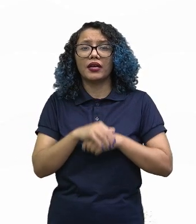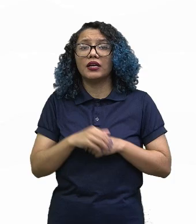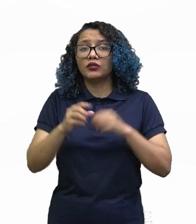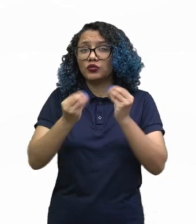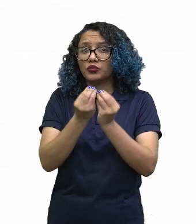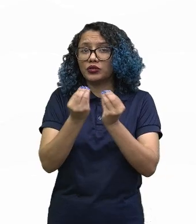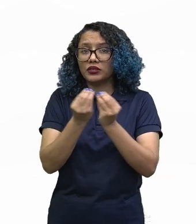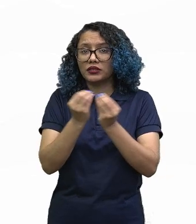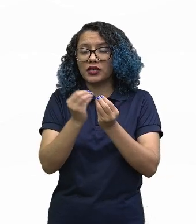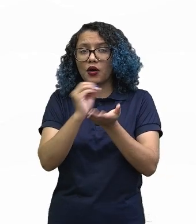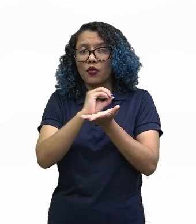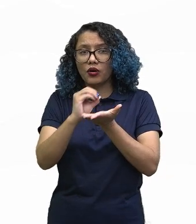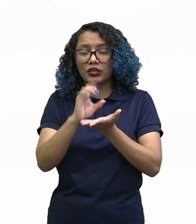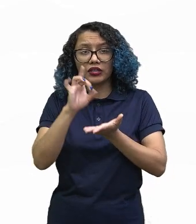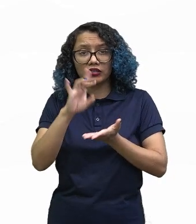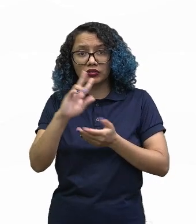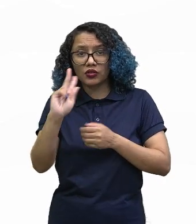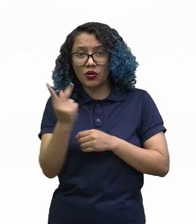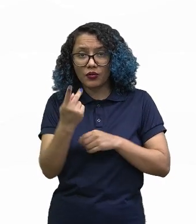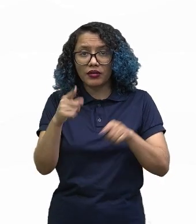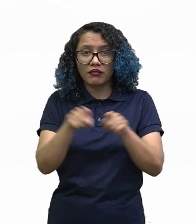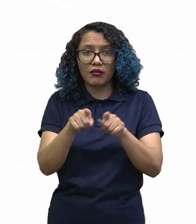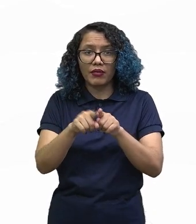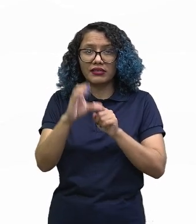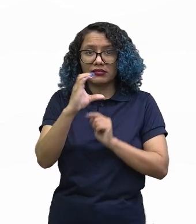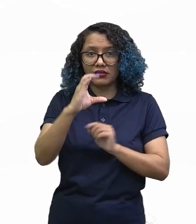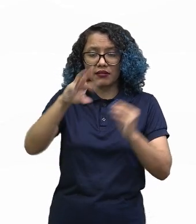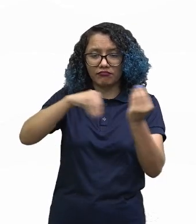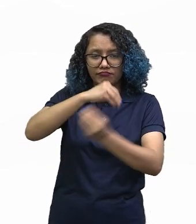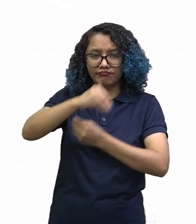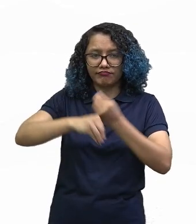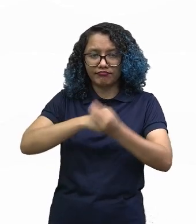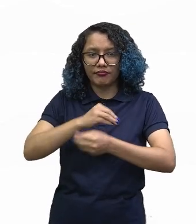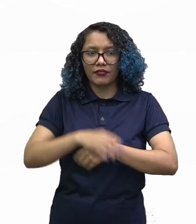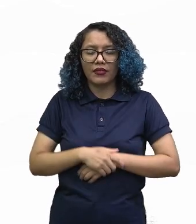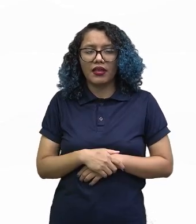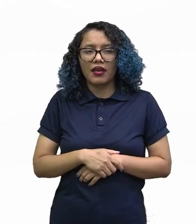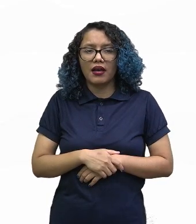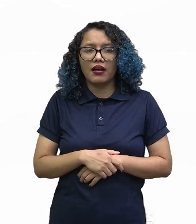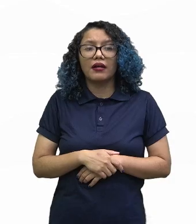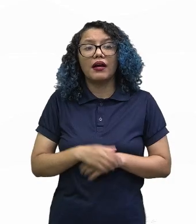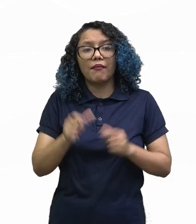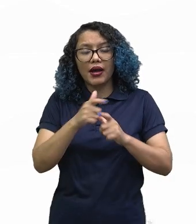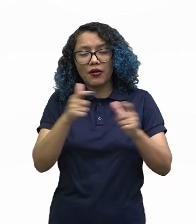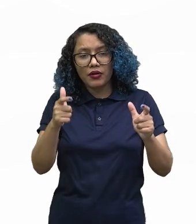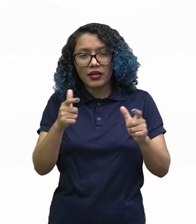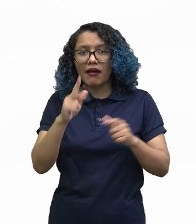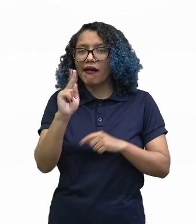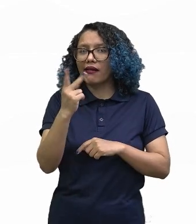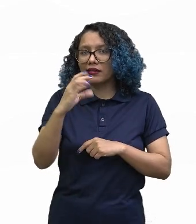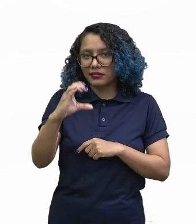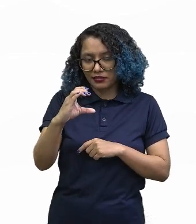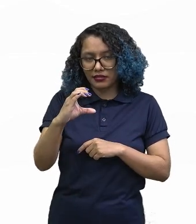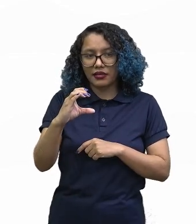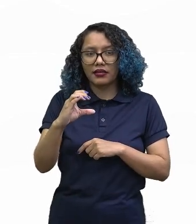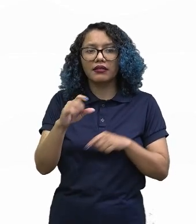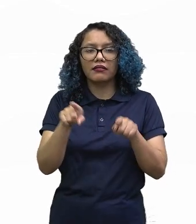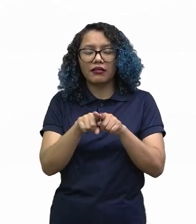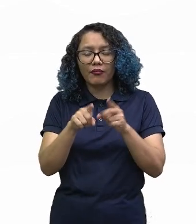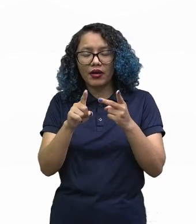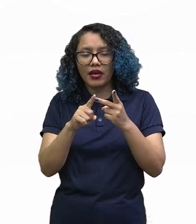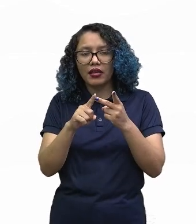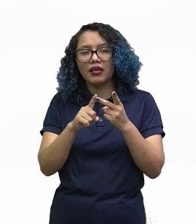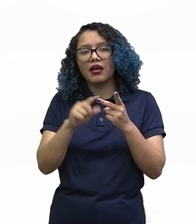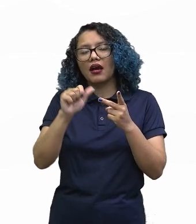orgânicas formadas apenas por hidrogênio e carbono. Na sua maioria, são hidrocarbonetos,